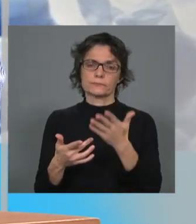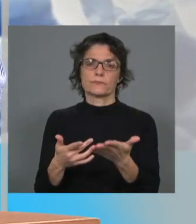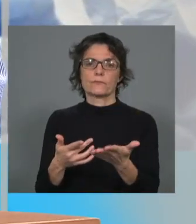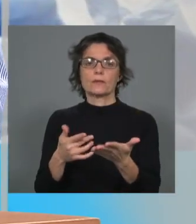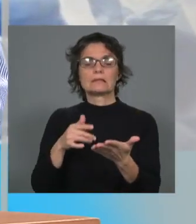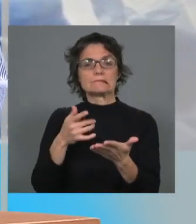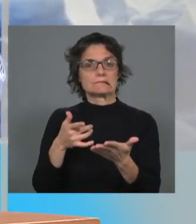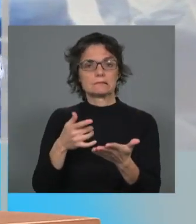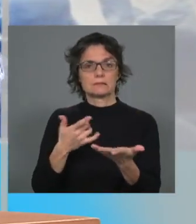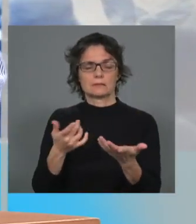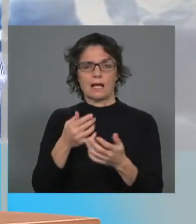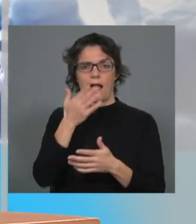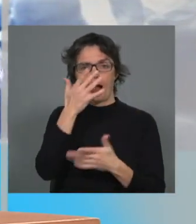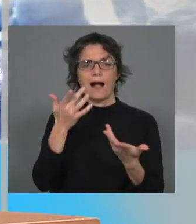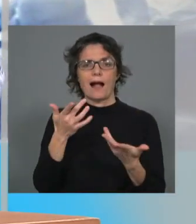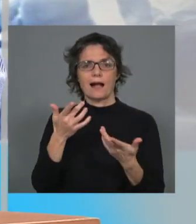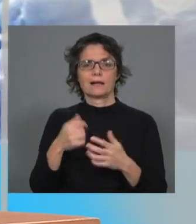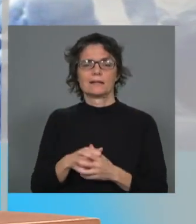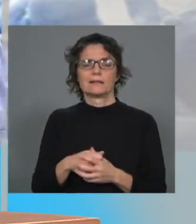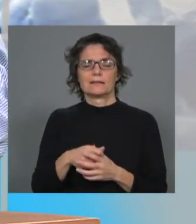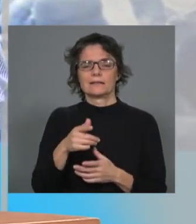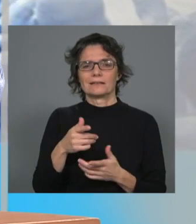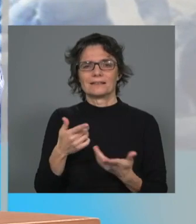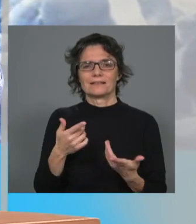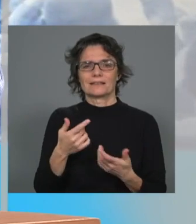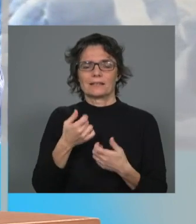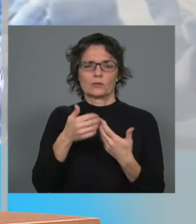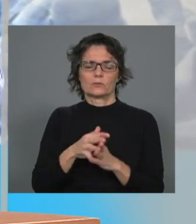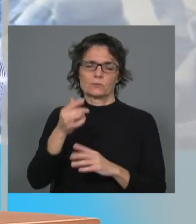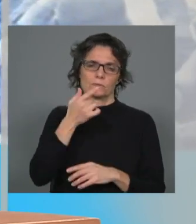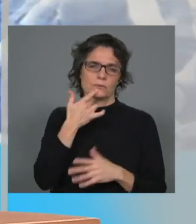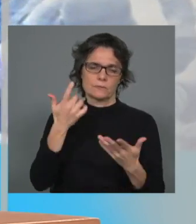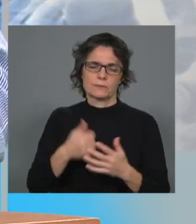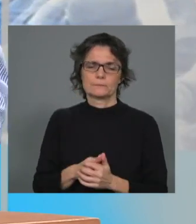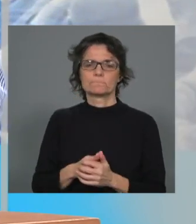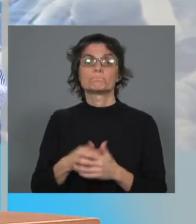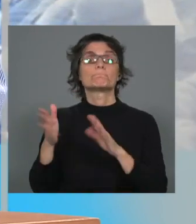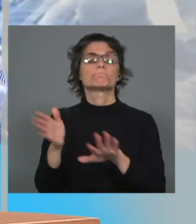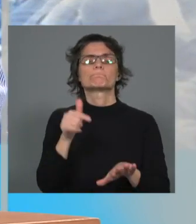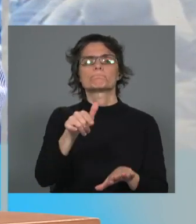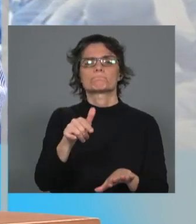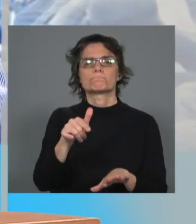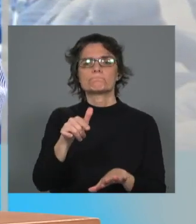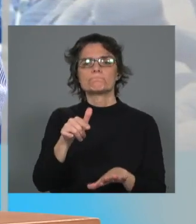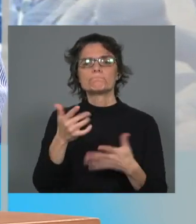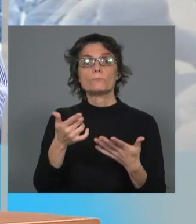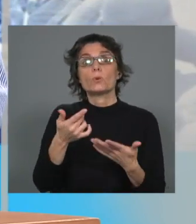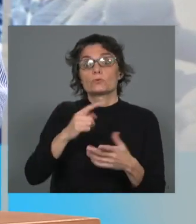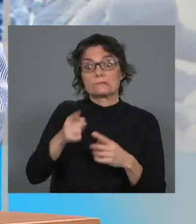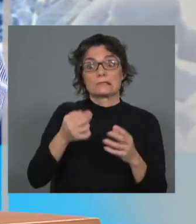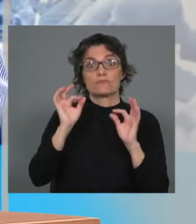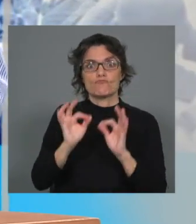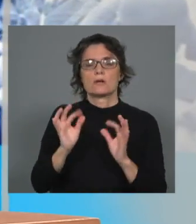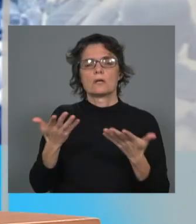dizer não lembrar ao diabo, não é? Porque não lembrava de facto ao diabo, mas efetivamente não houve sequer essa sombra este ano, e